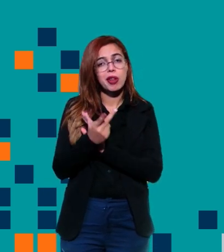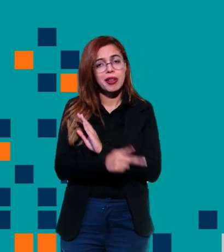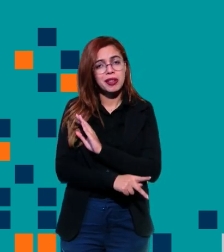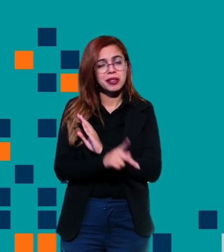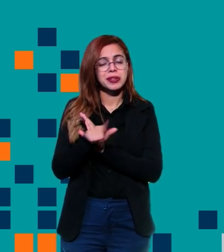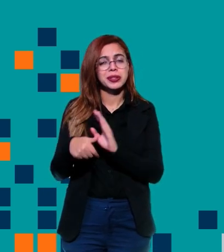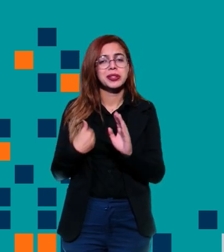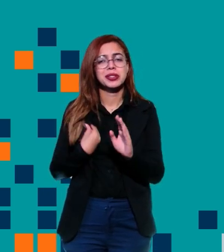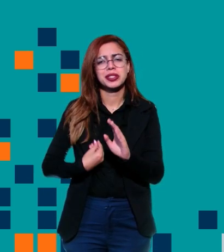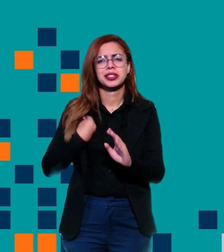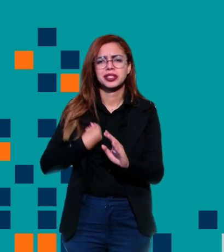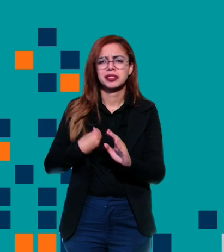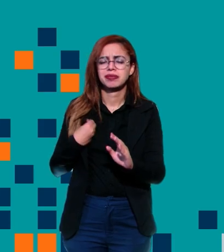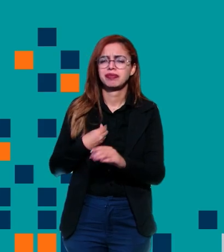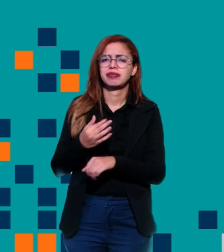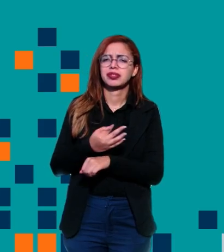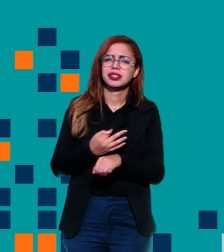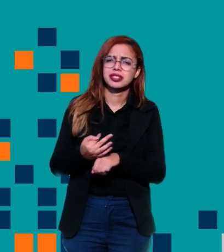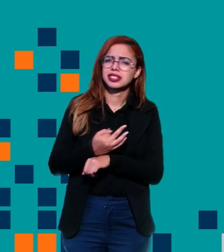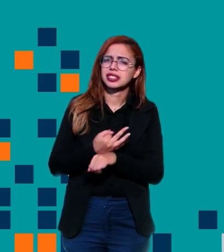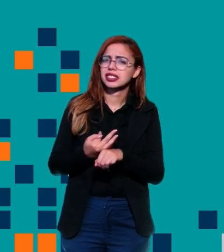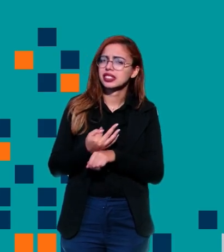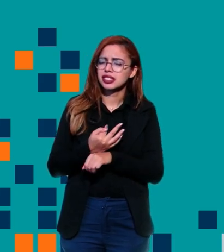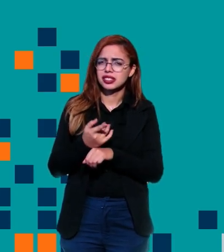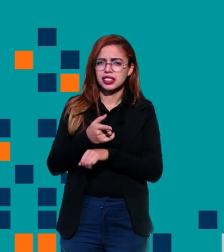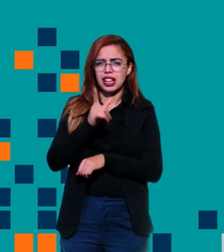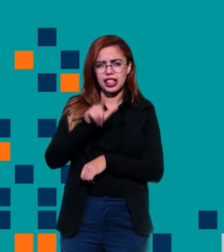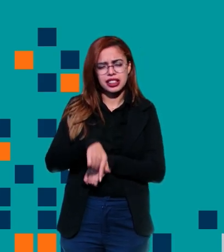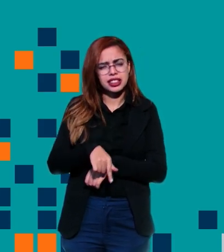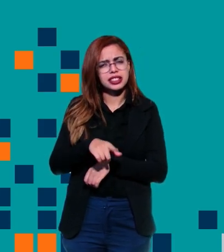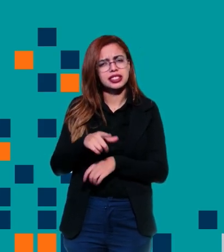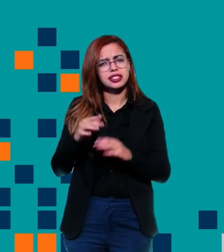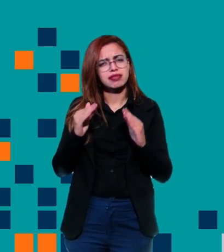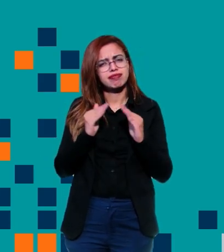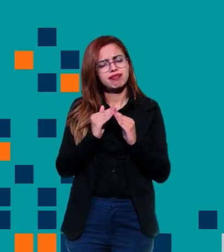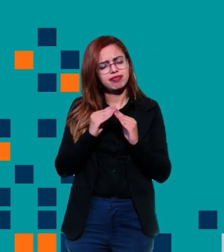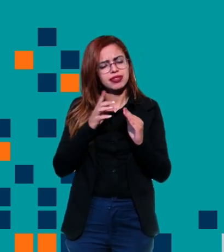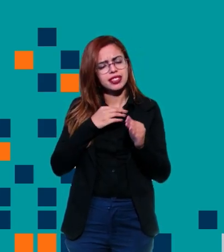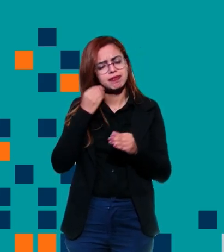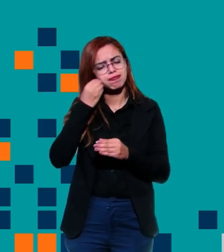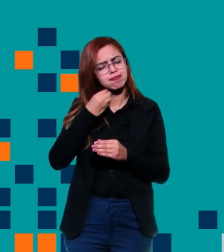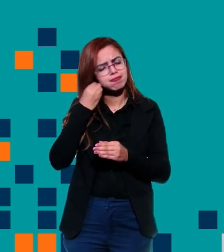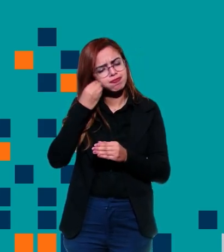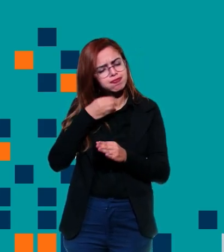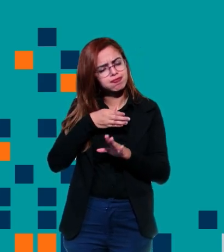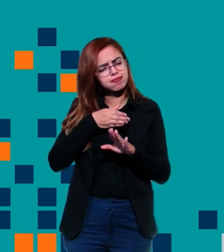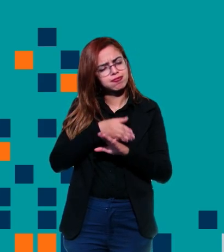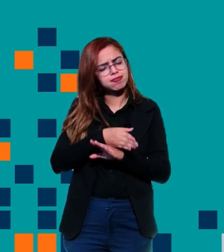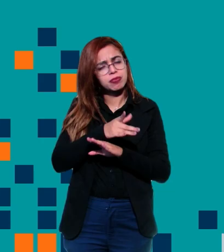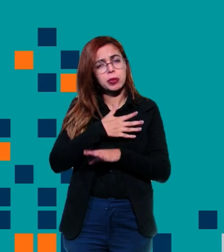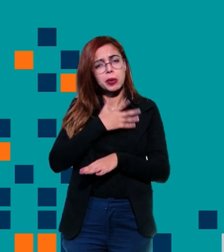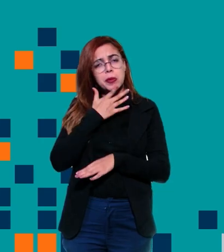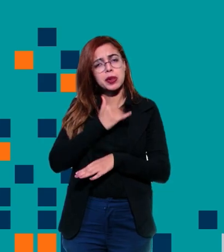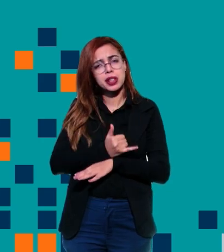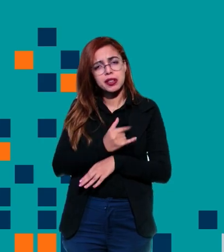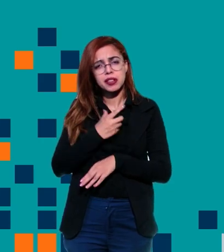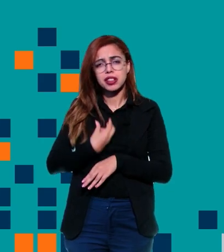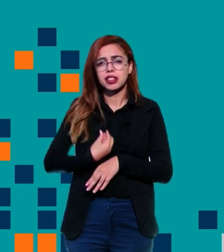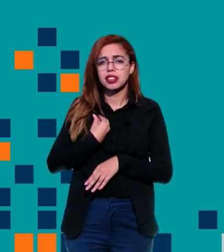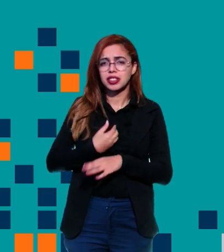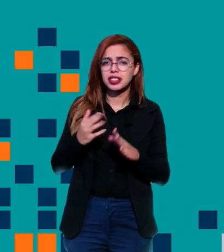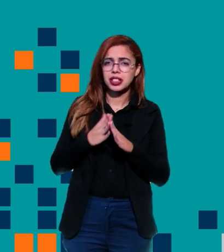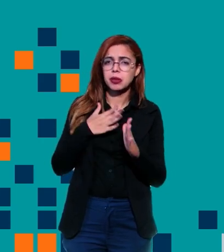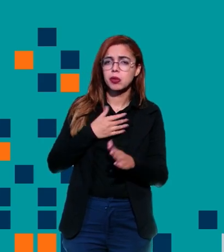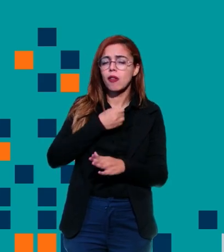gente vivia férias. Então, era uma casa que você começa a ter essas experiências. E é muito o que meu pai viveu na casa do meu avô, né?